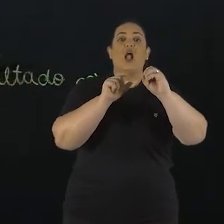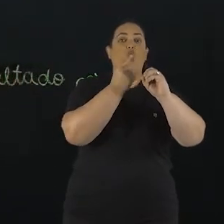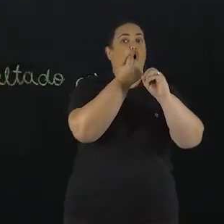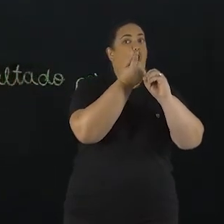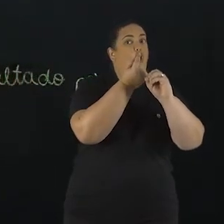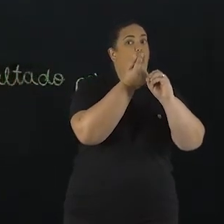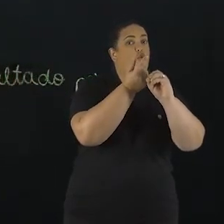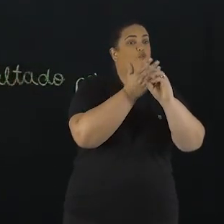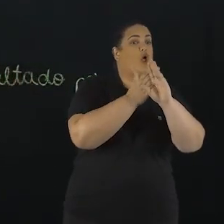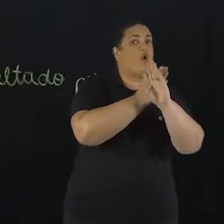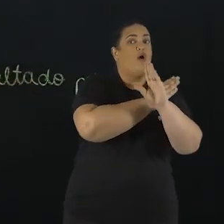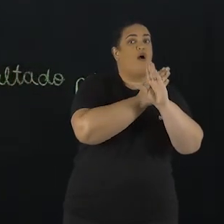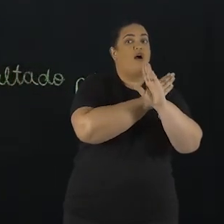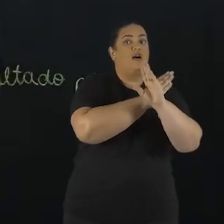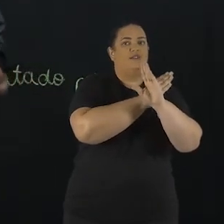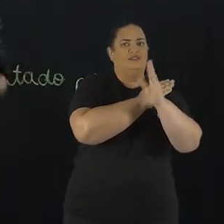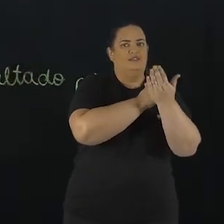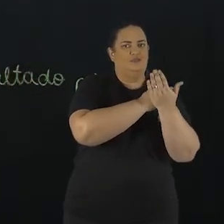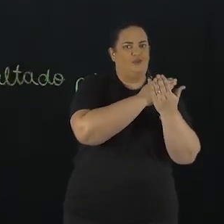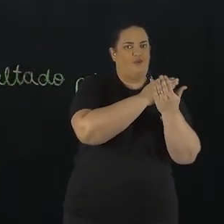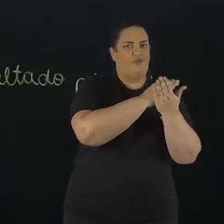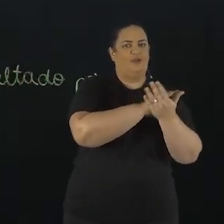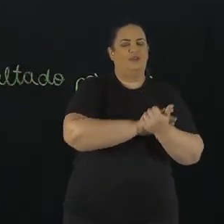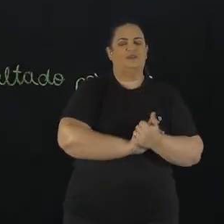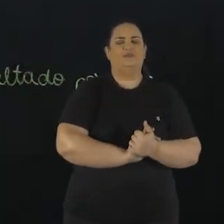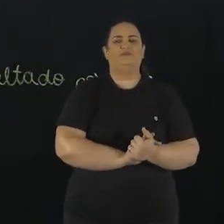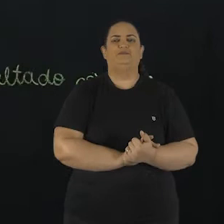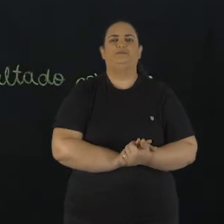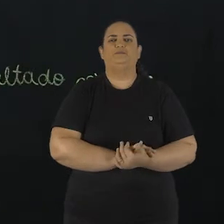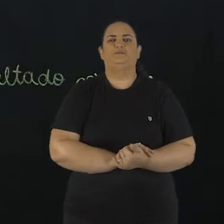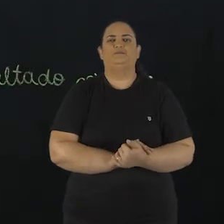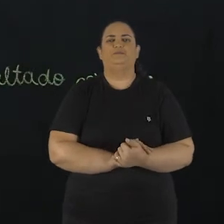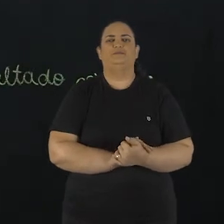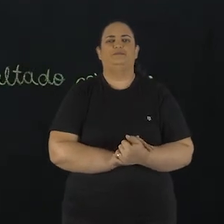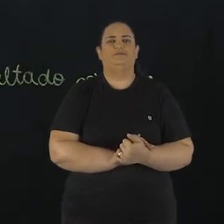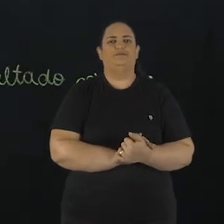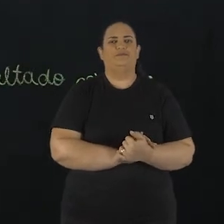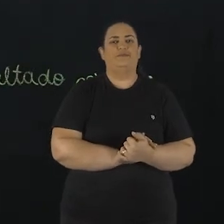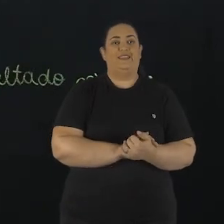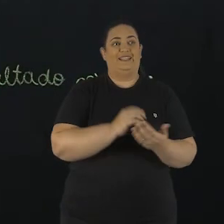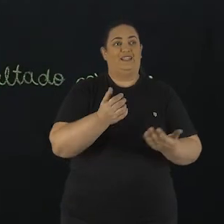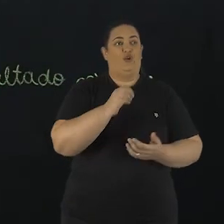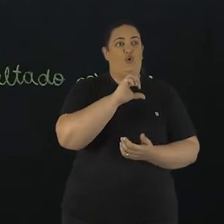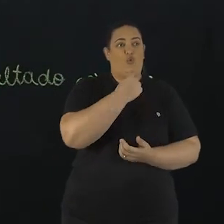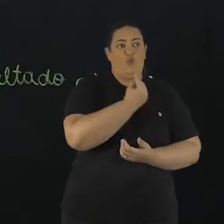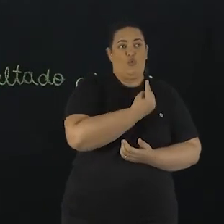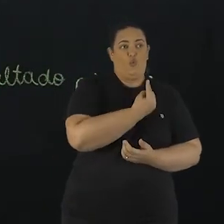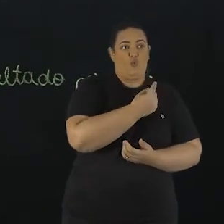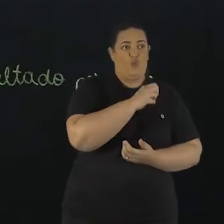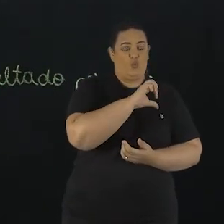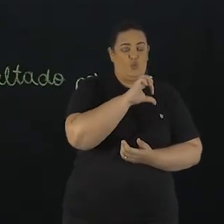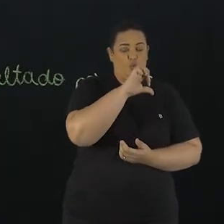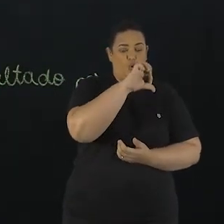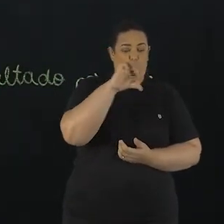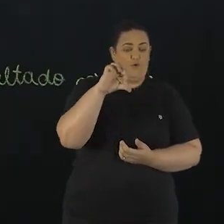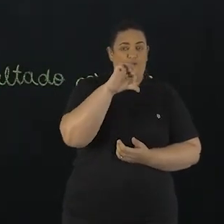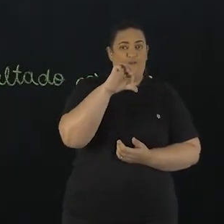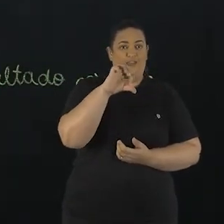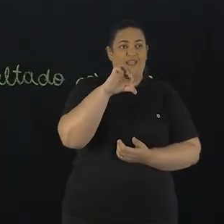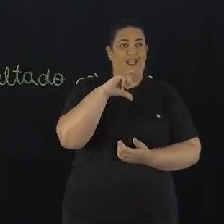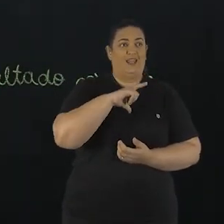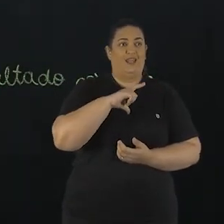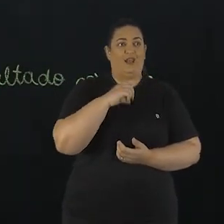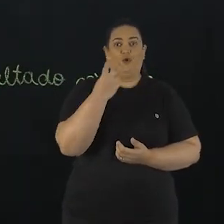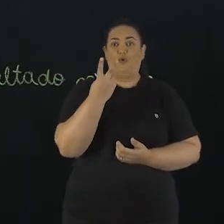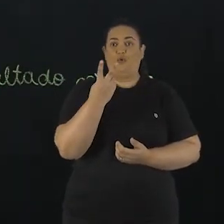preço original que nós tínhamos, beleza? E aí o que acontece? Esse 1,99, reparem que ele possui